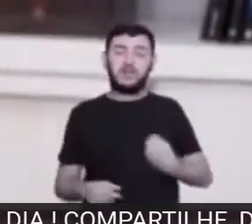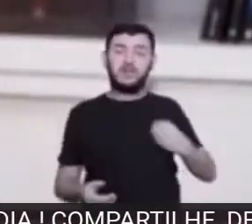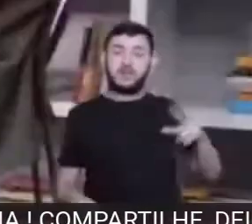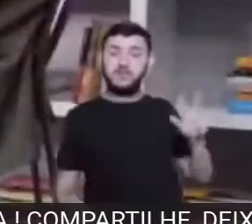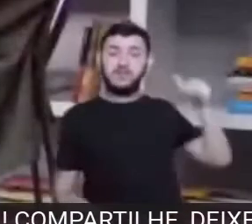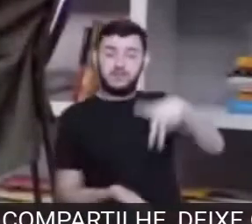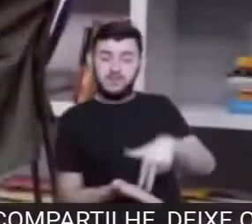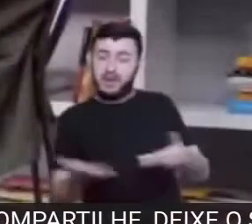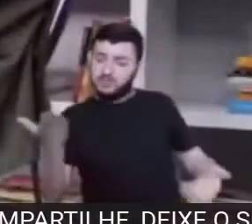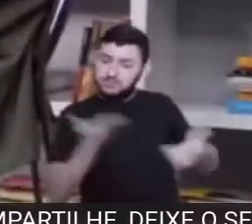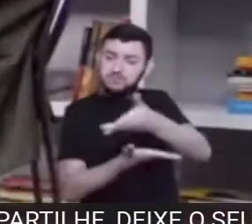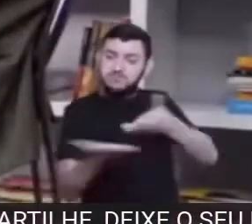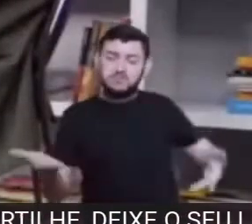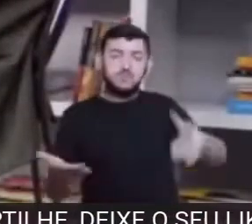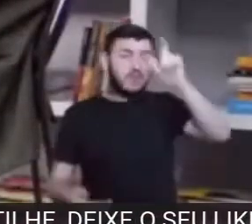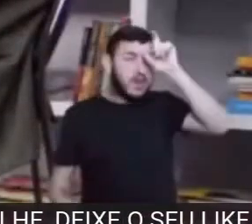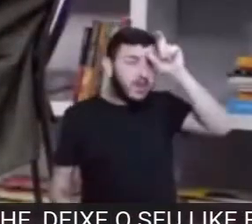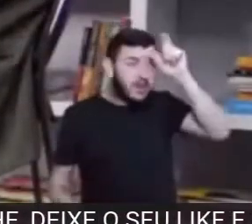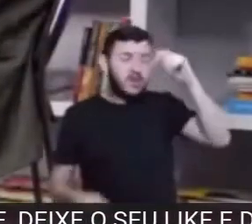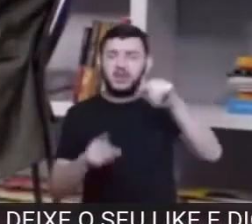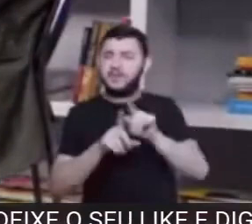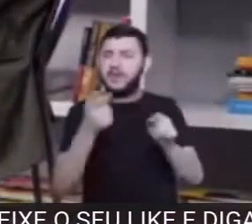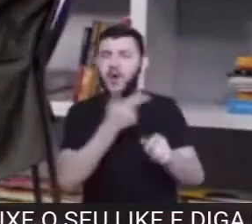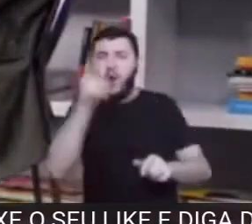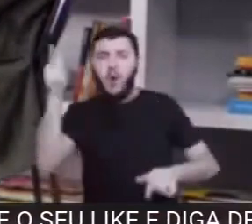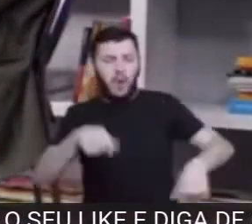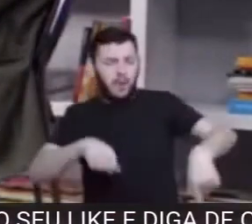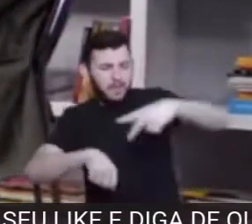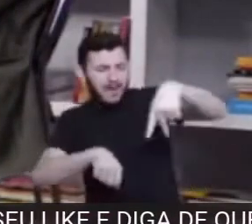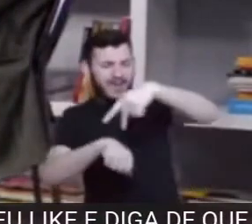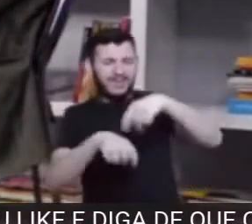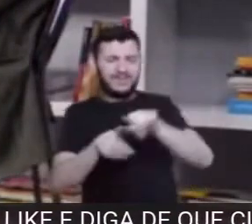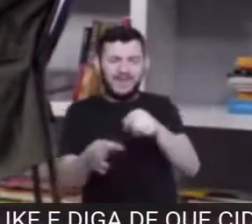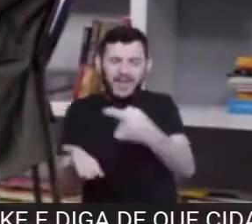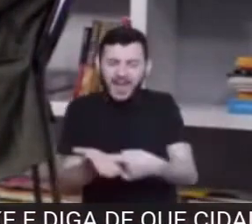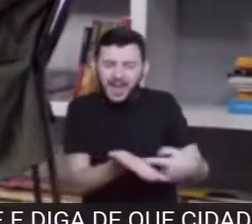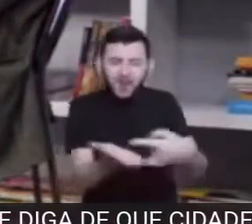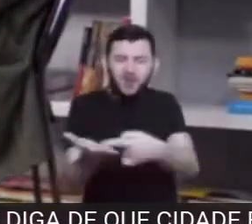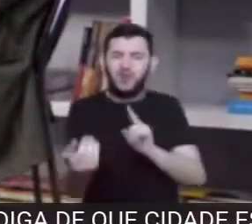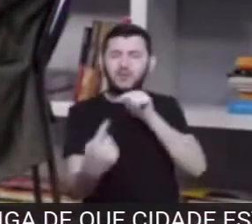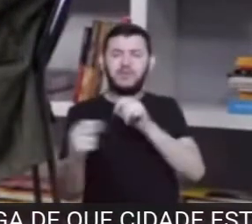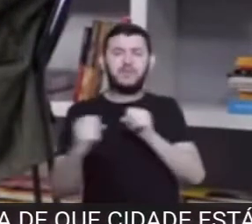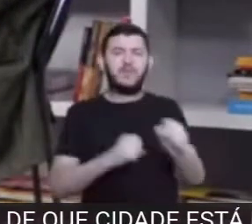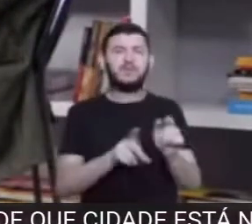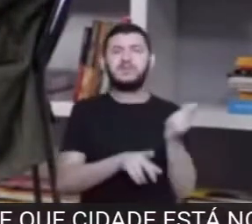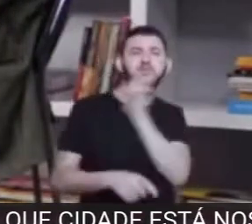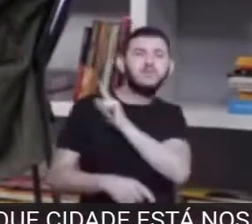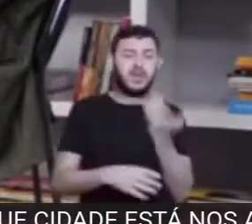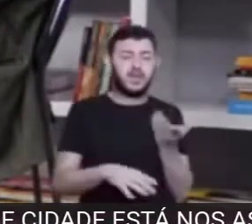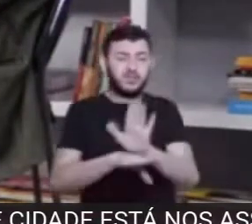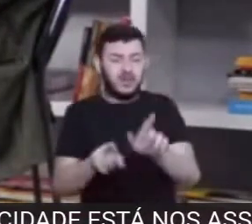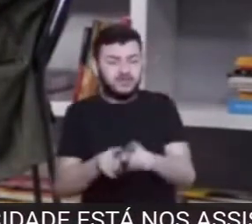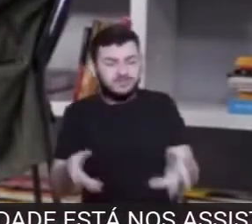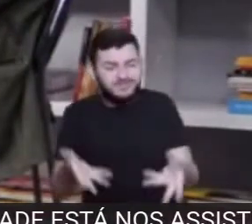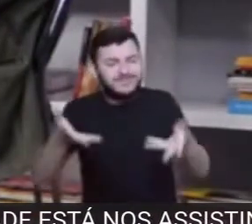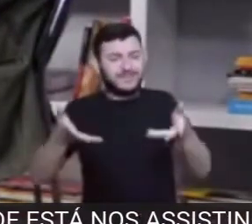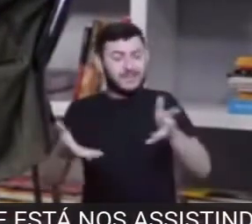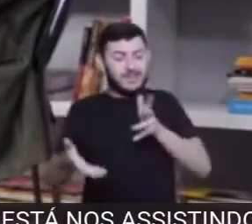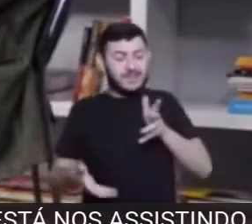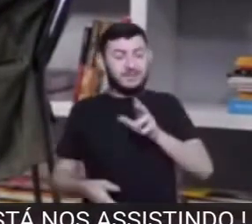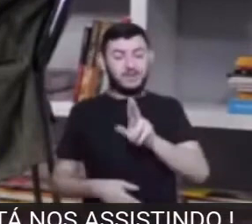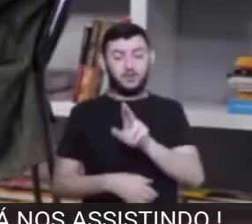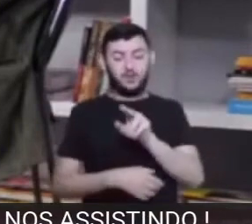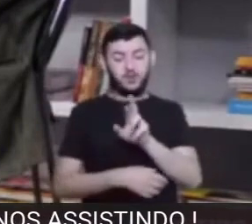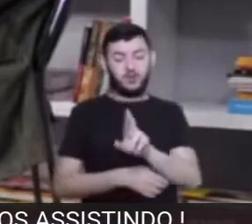ao Irã e fizemos um acordo do enriquecimento de urânio infinitamente melhor do que eles fizeram agora, porque o que eles fizeram já